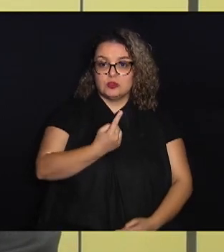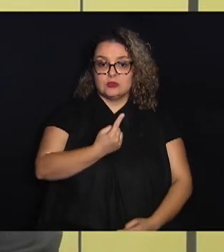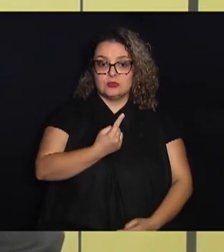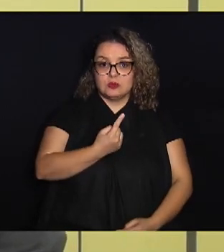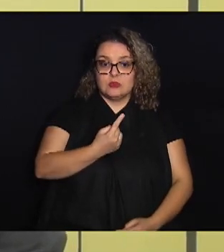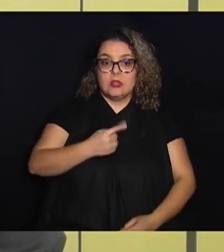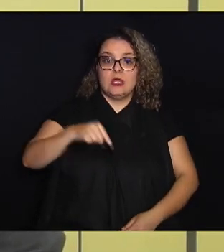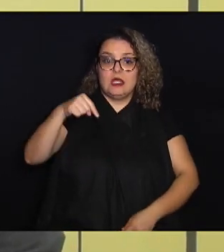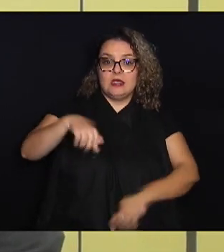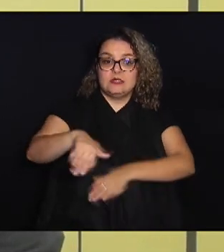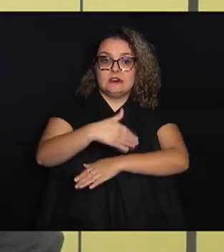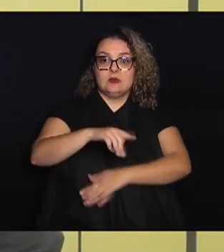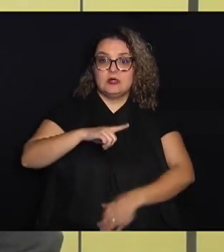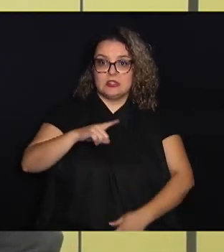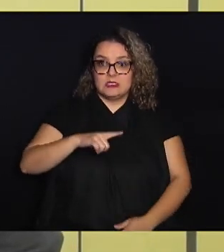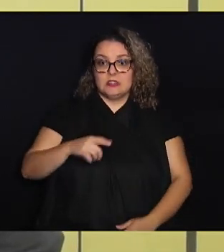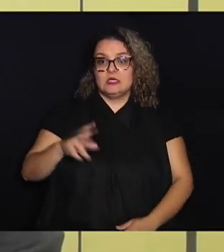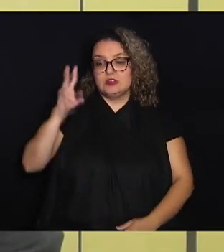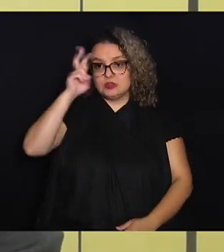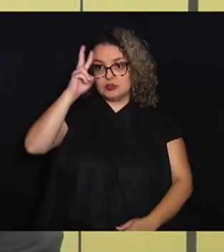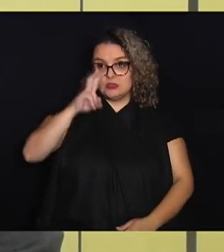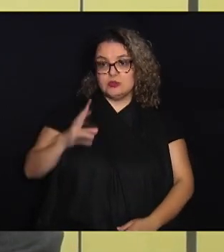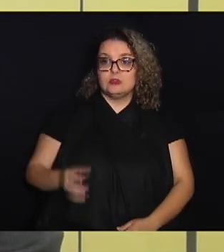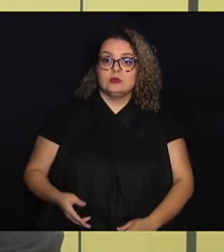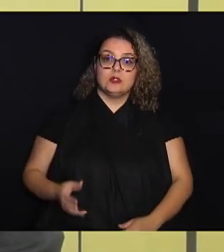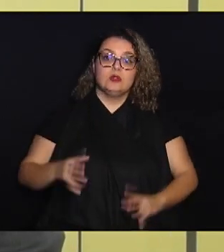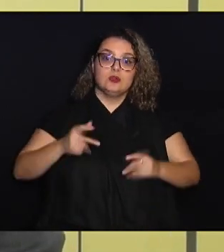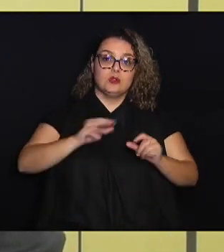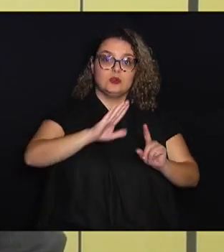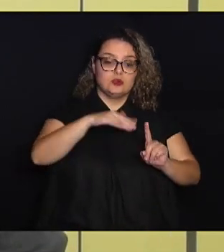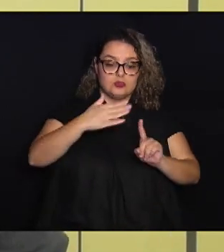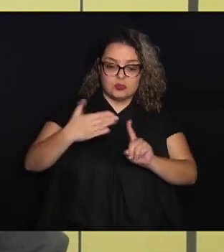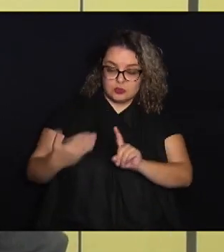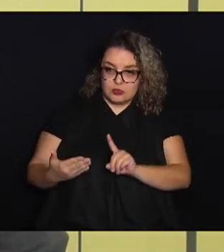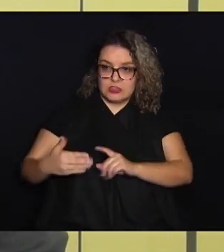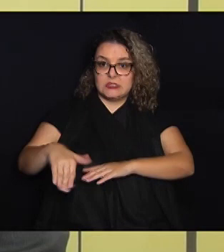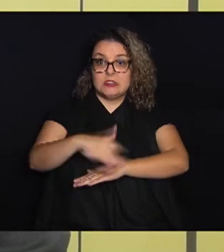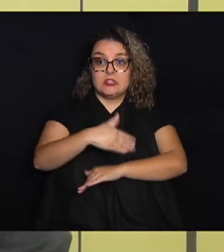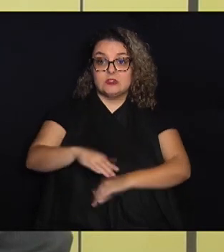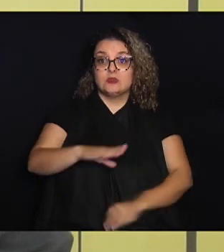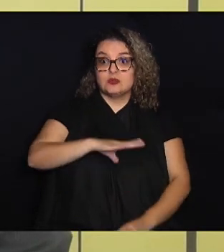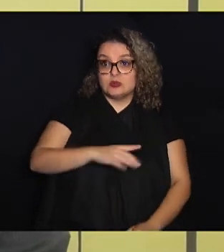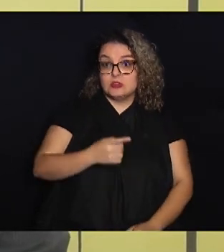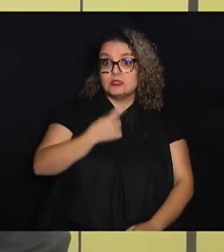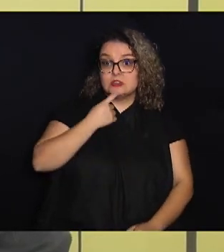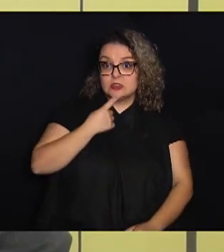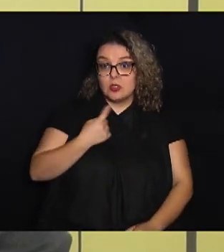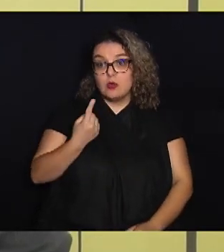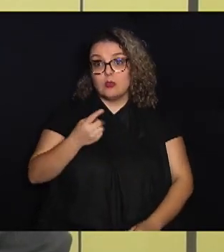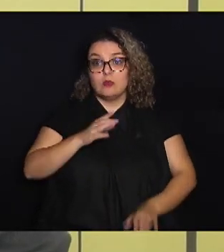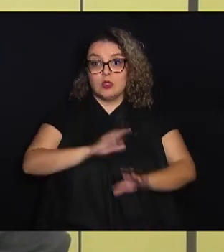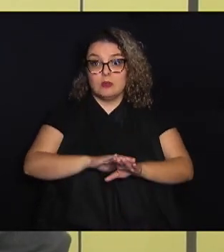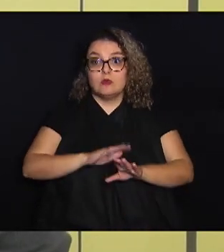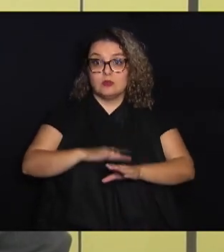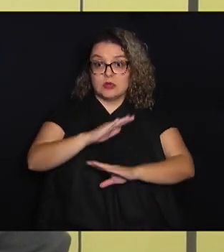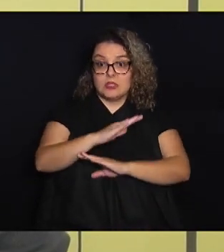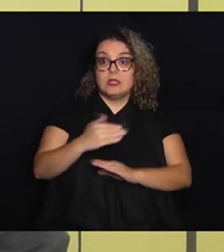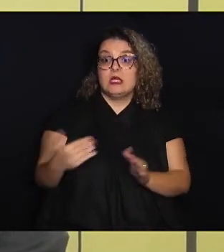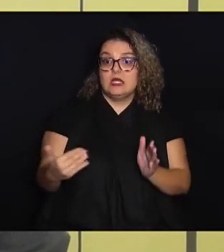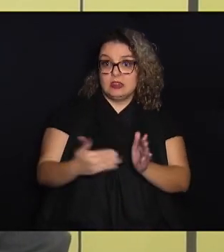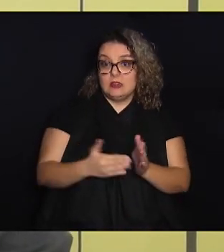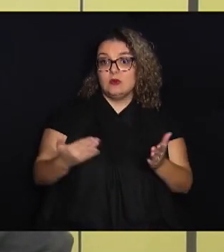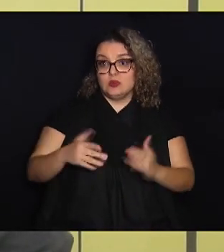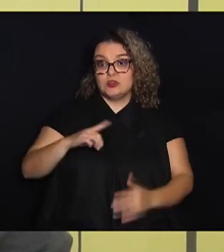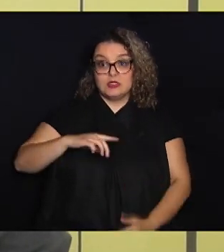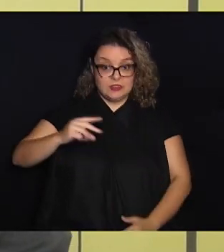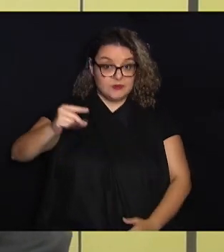Tem História, que é uma forma de resgatar a história dos homenageados nas ruas da cidade. Uma das funções que a Câmara tem até hoje, né, já faz